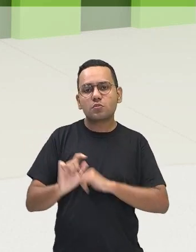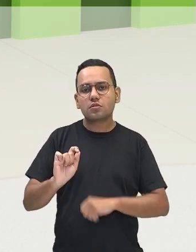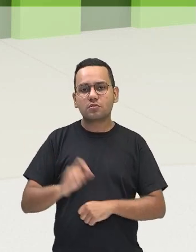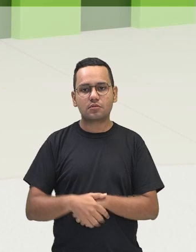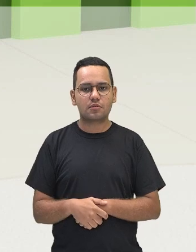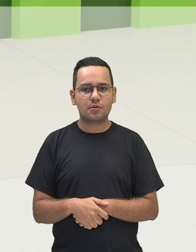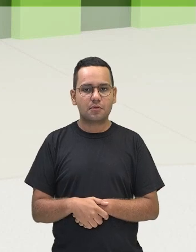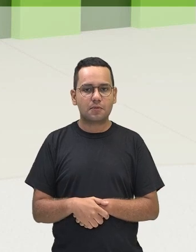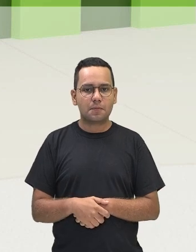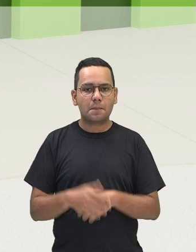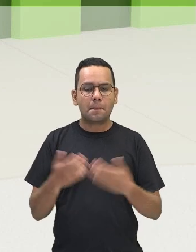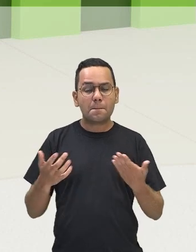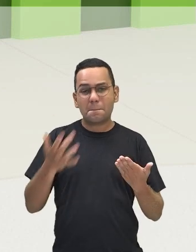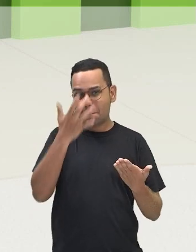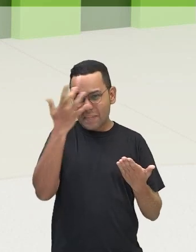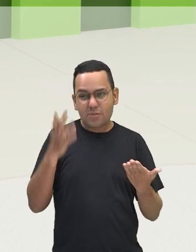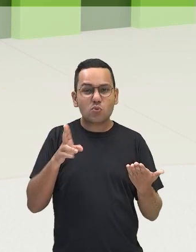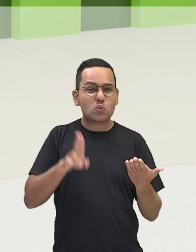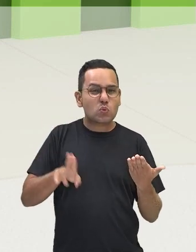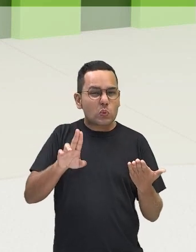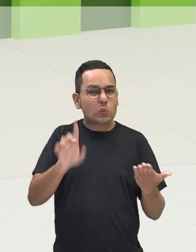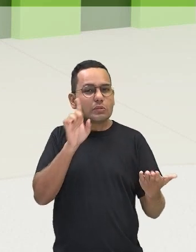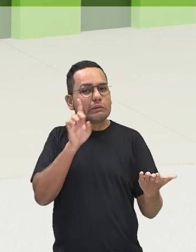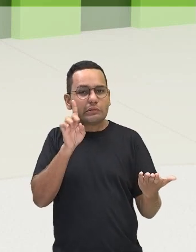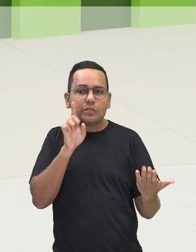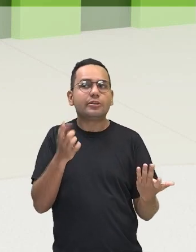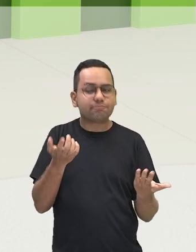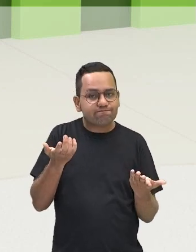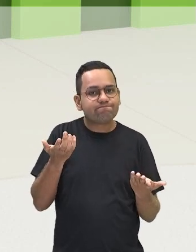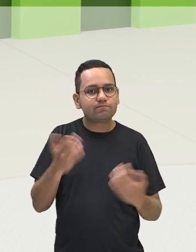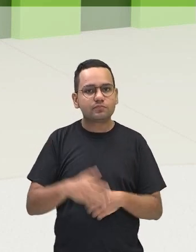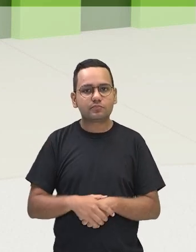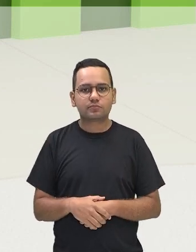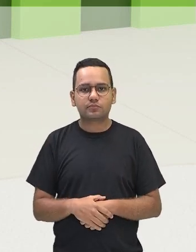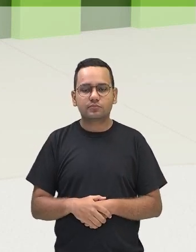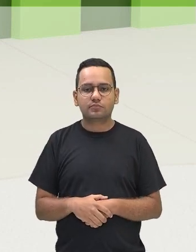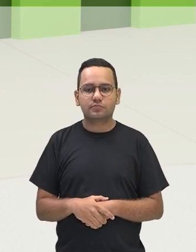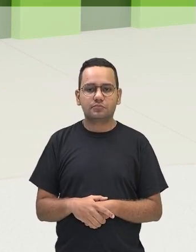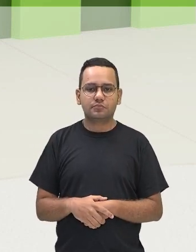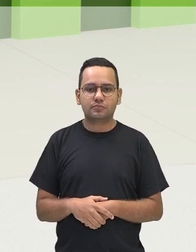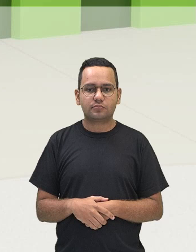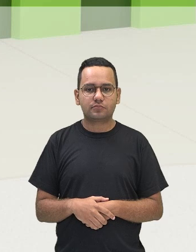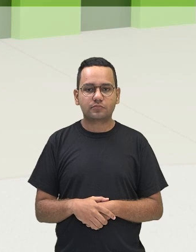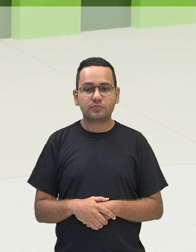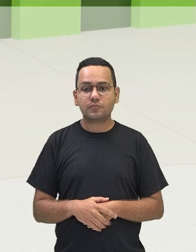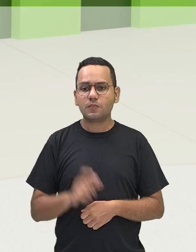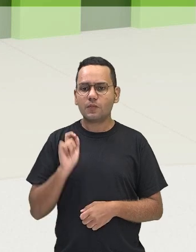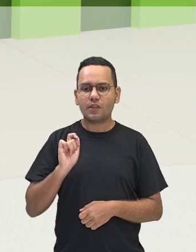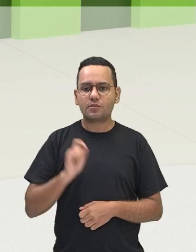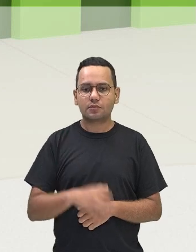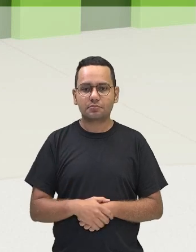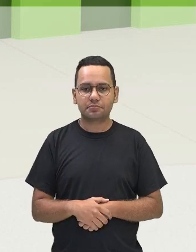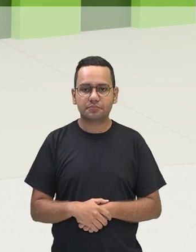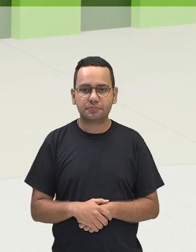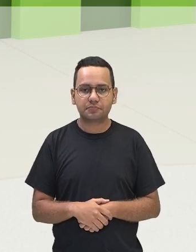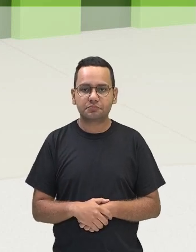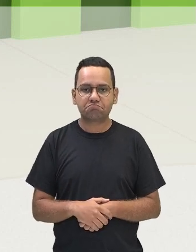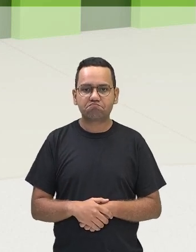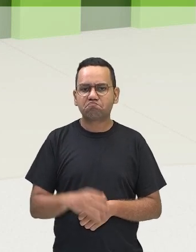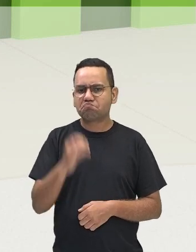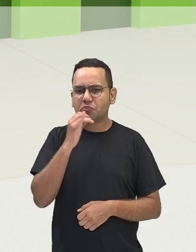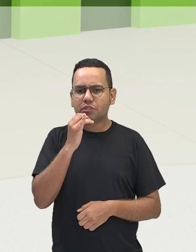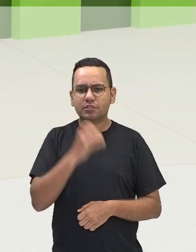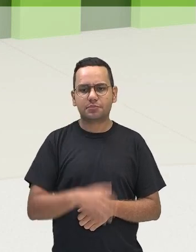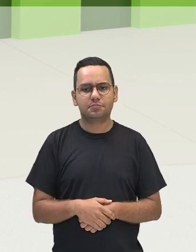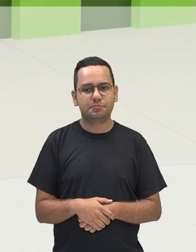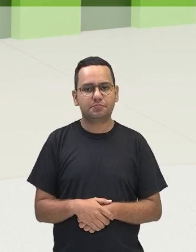mais adotando em suas vidas, que é aquele hábito de tomar ali um